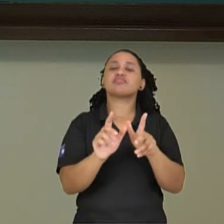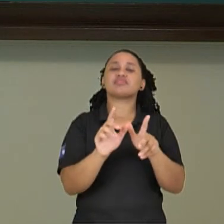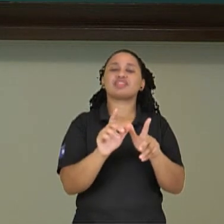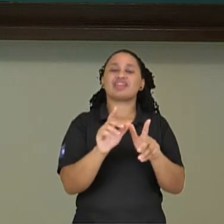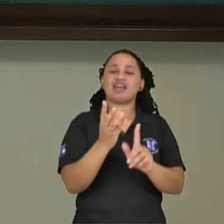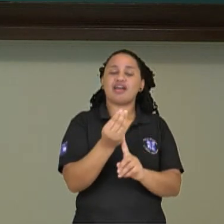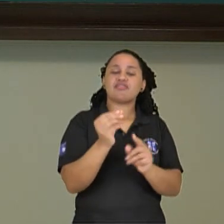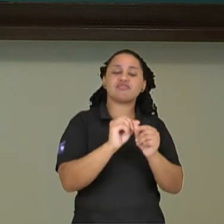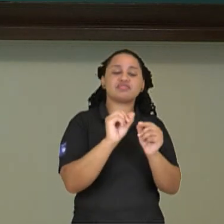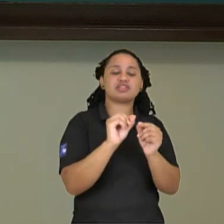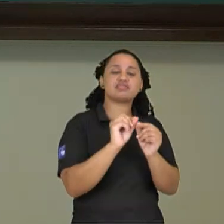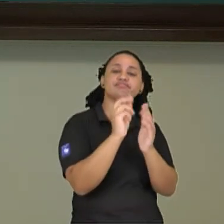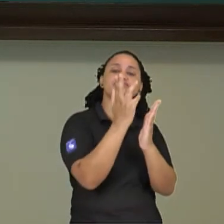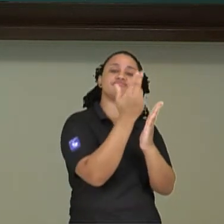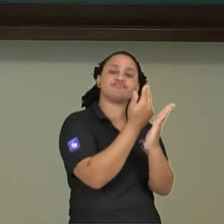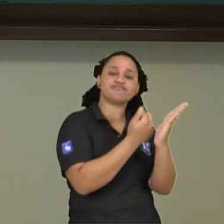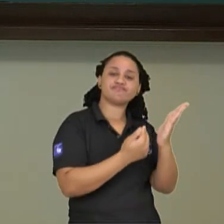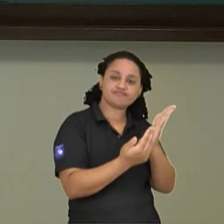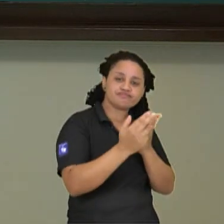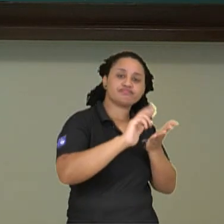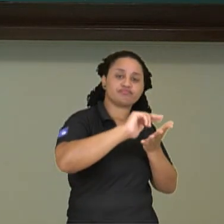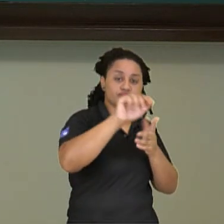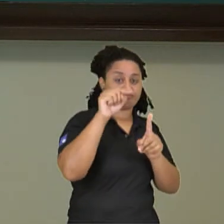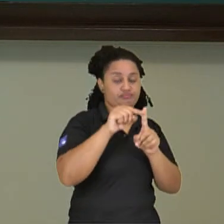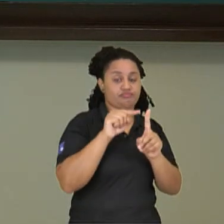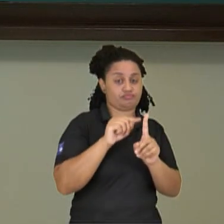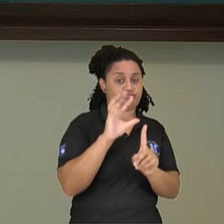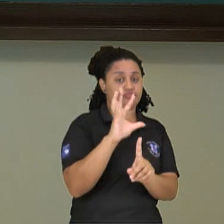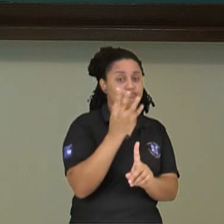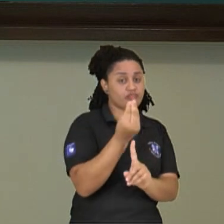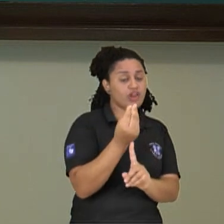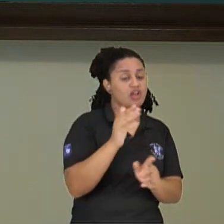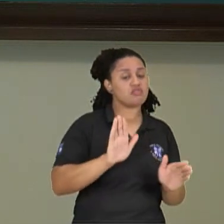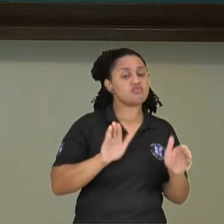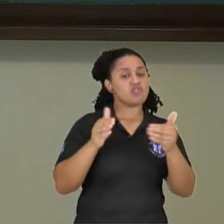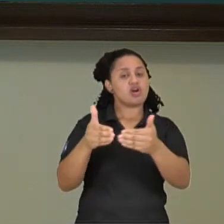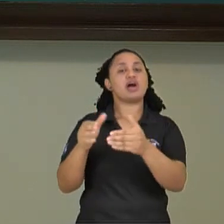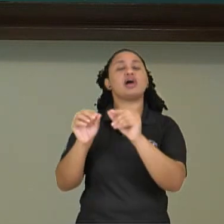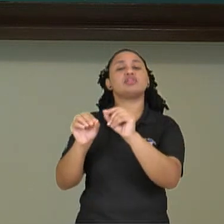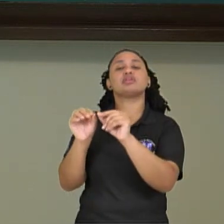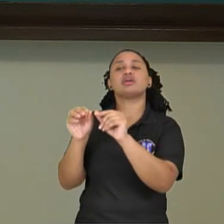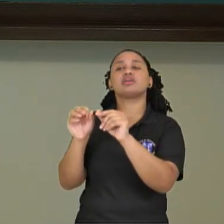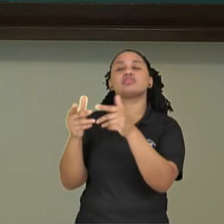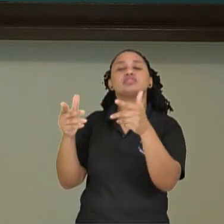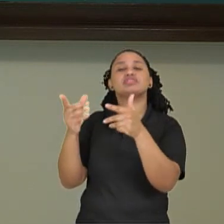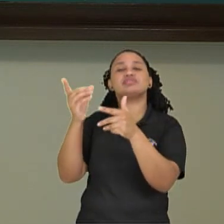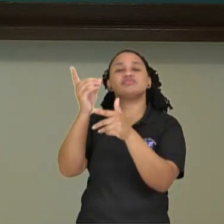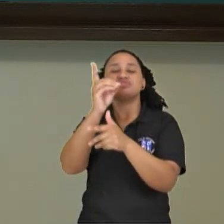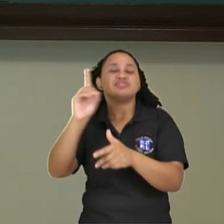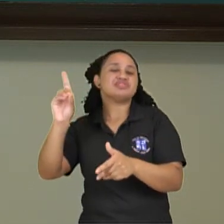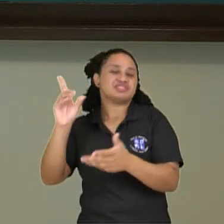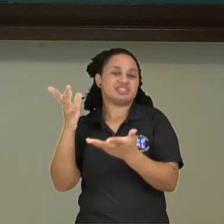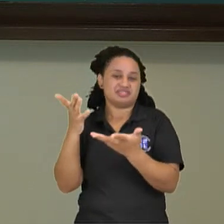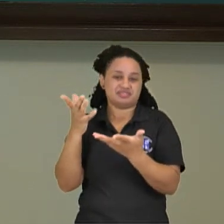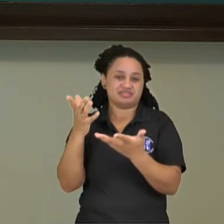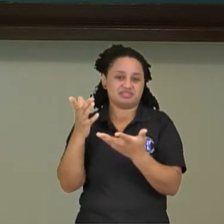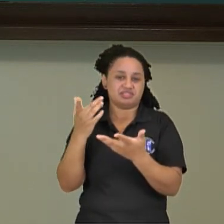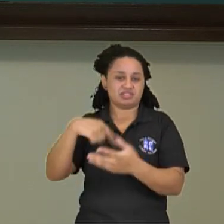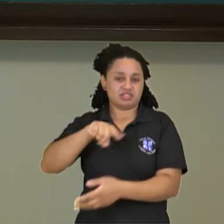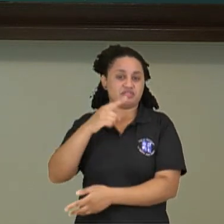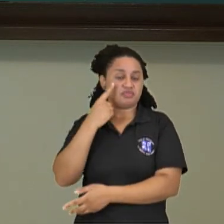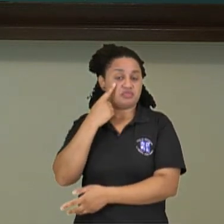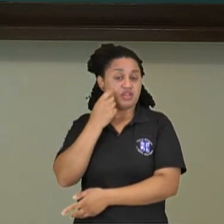Letra A. Ela acompanha o ser humano desde os primórdios. É isso que a gente está falando. A arte faz parte do nosso